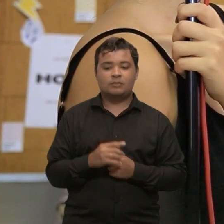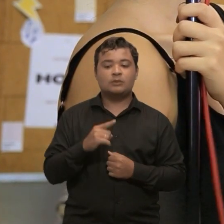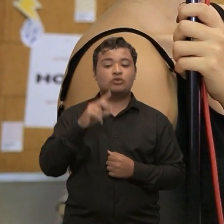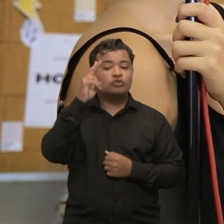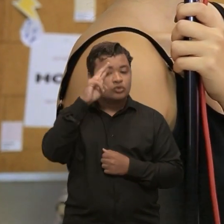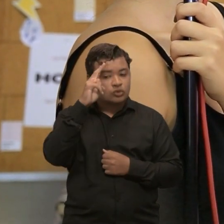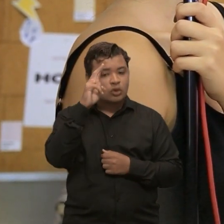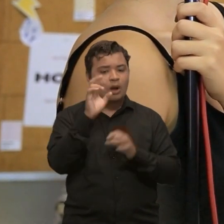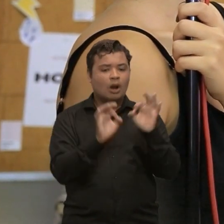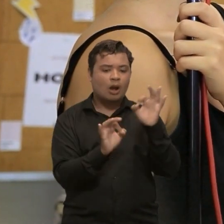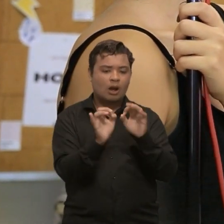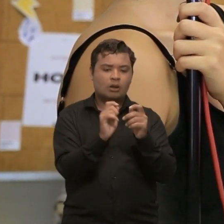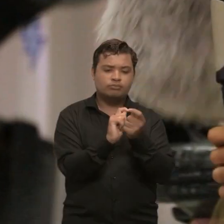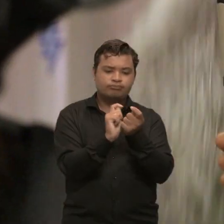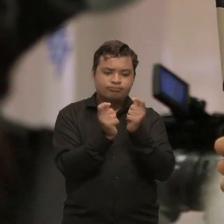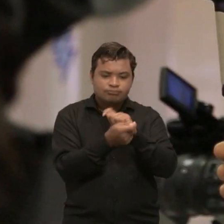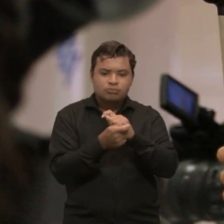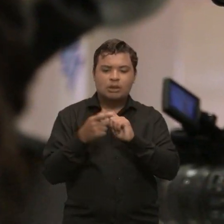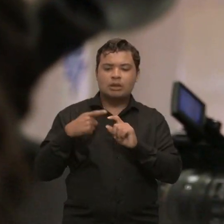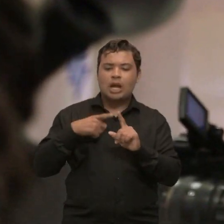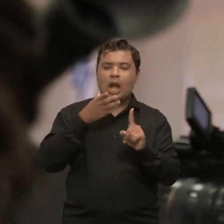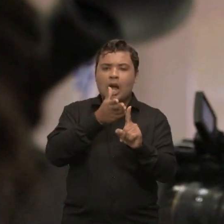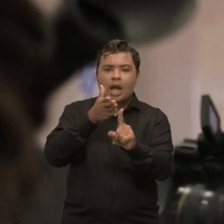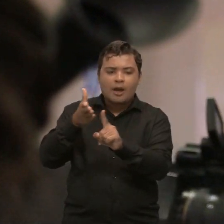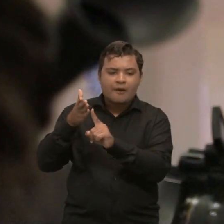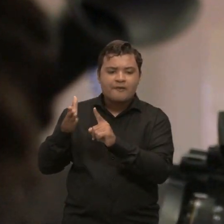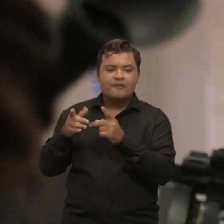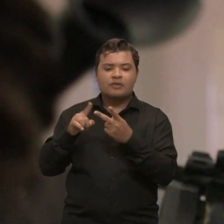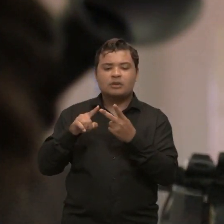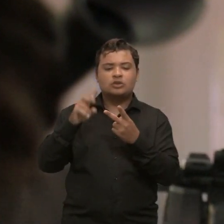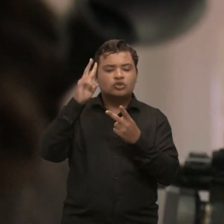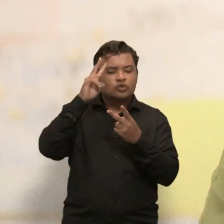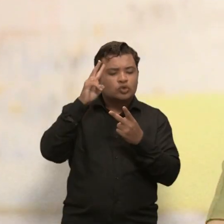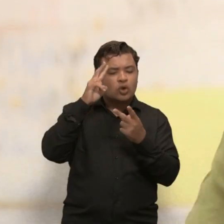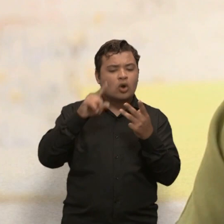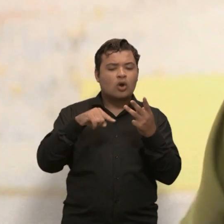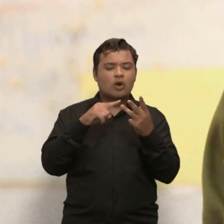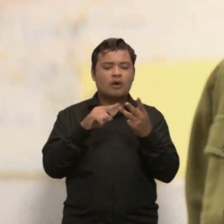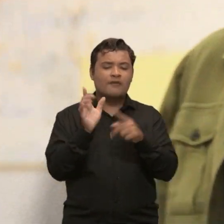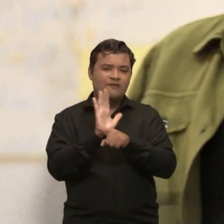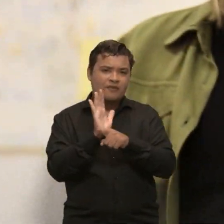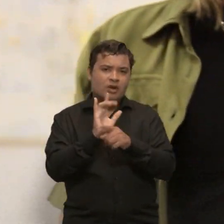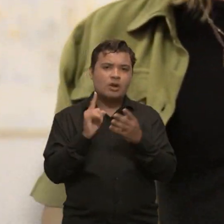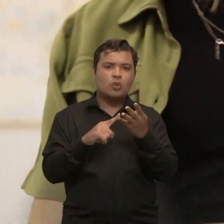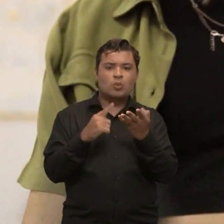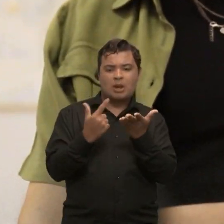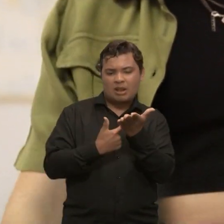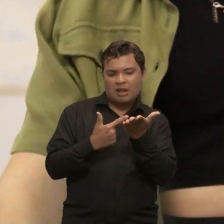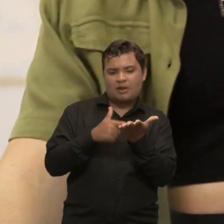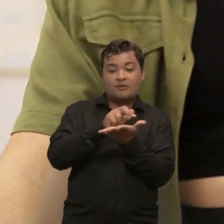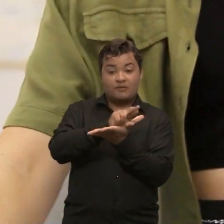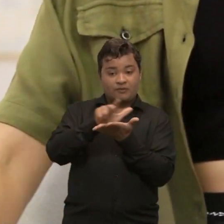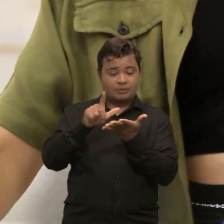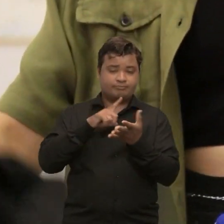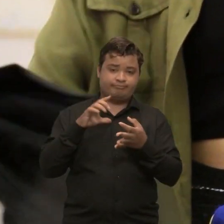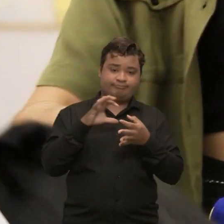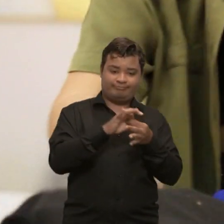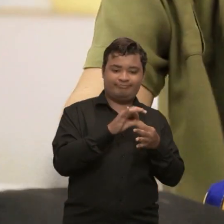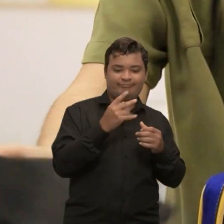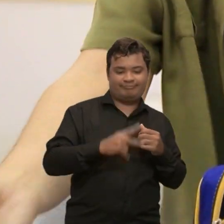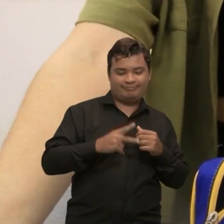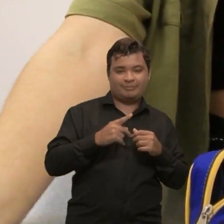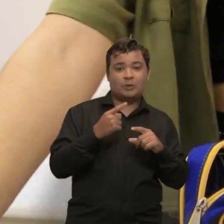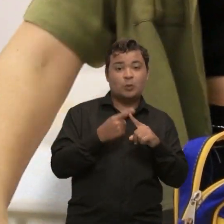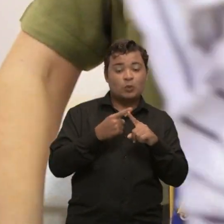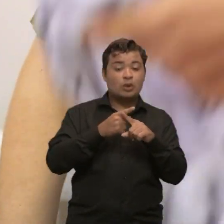história a partir de referências, de outras histórias, filmes e livros do nosso repertório, que era uma das propostas do